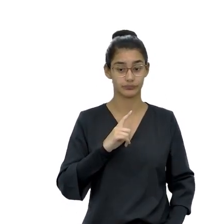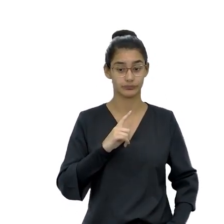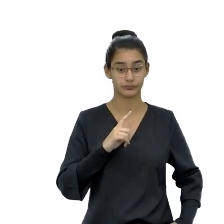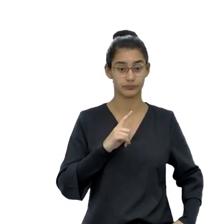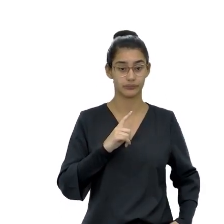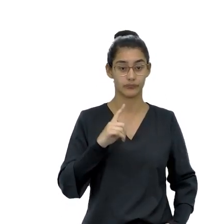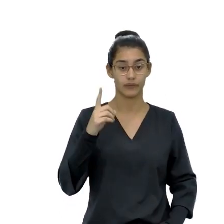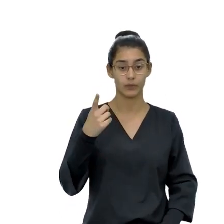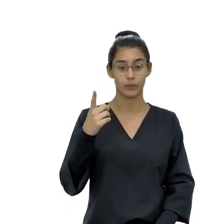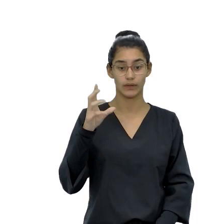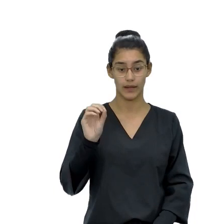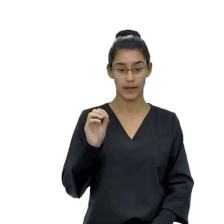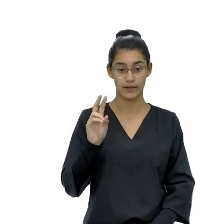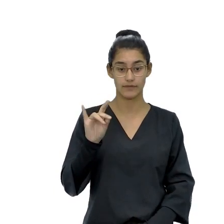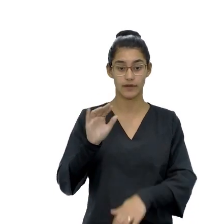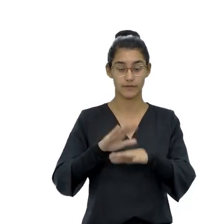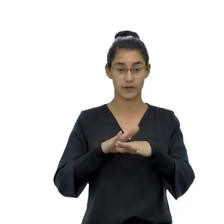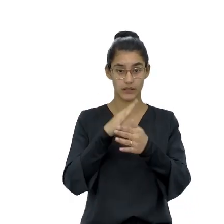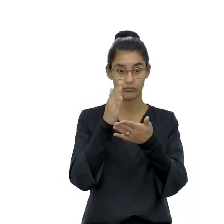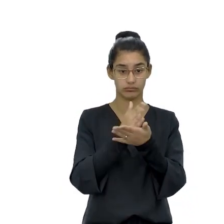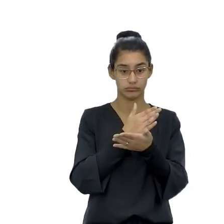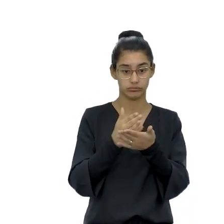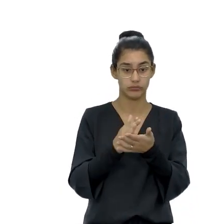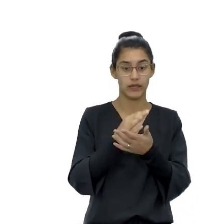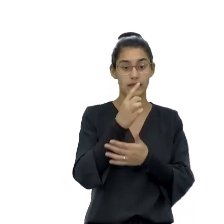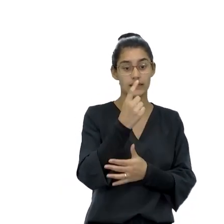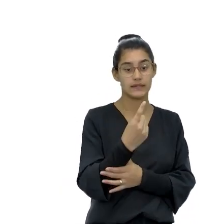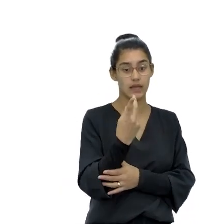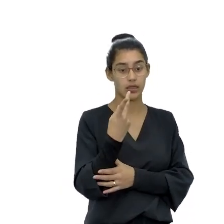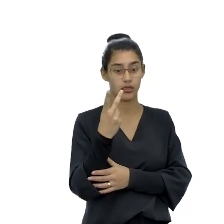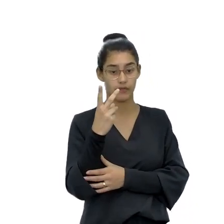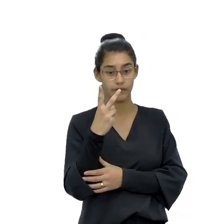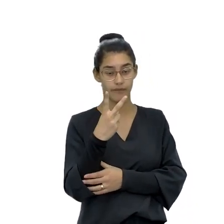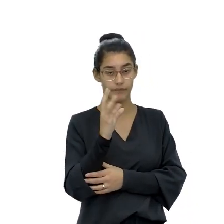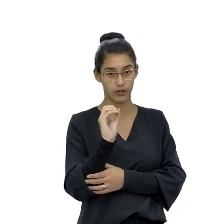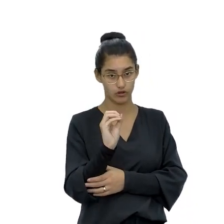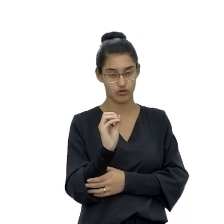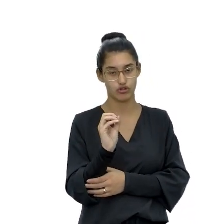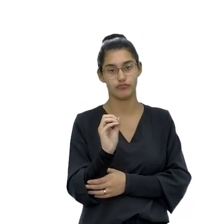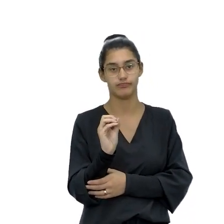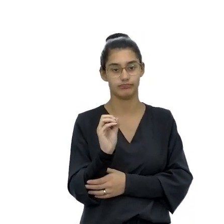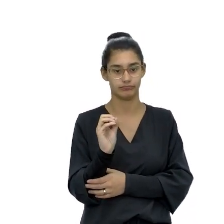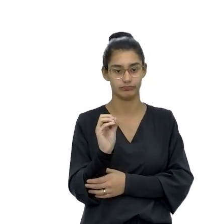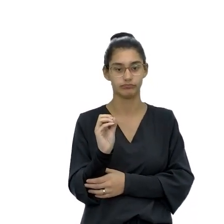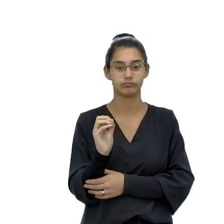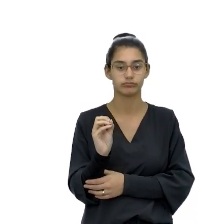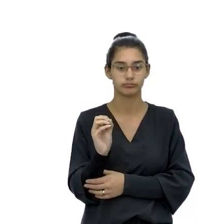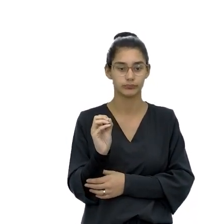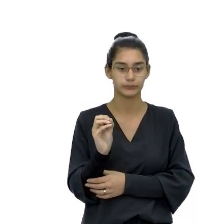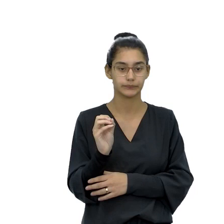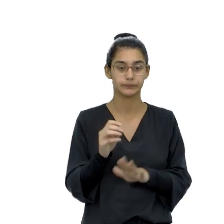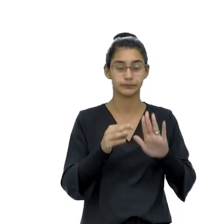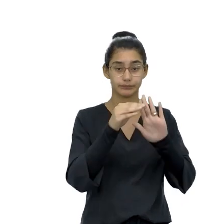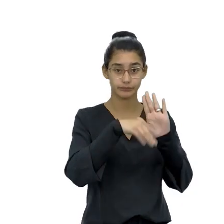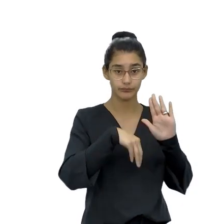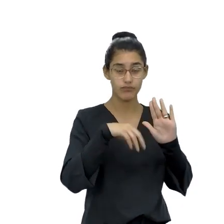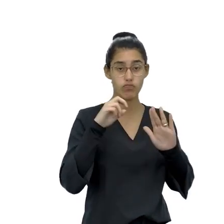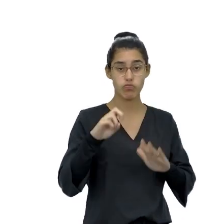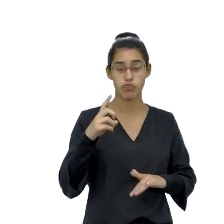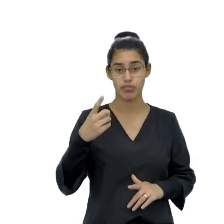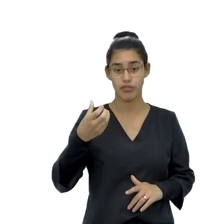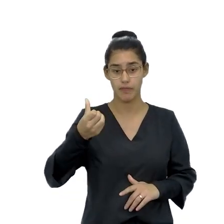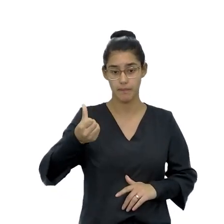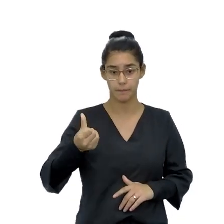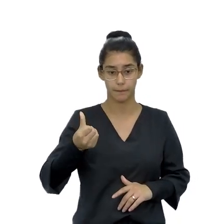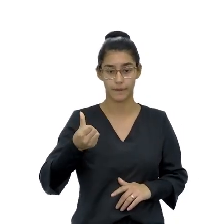o 10, ele vai fazer essa distribuição, então, de 120 doces, na verdade. E aí ele vai tirar do